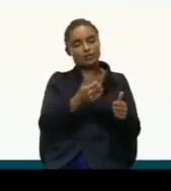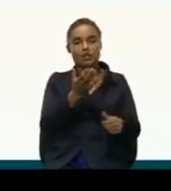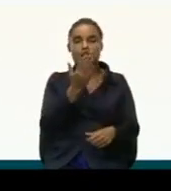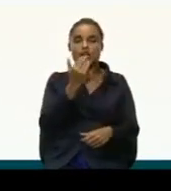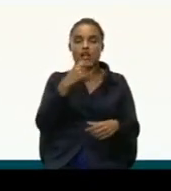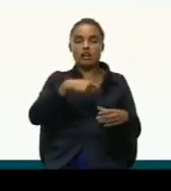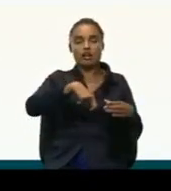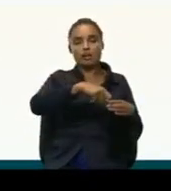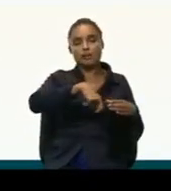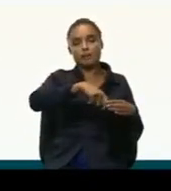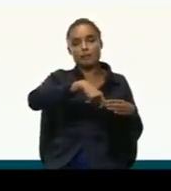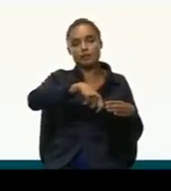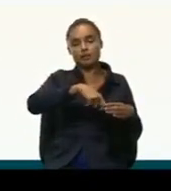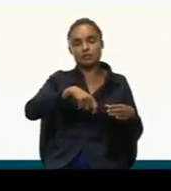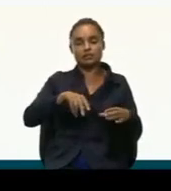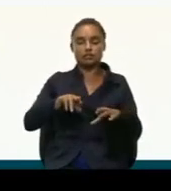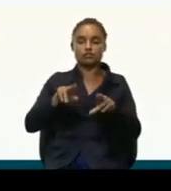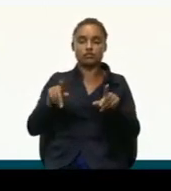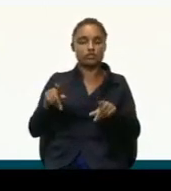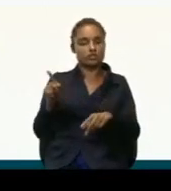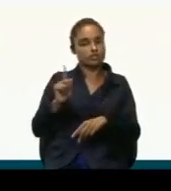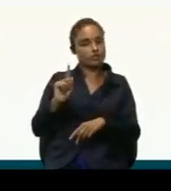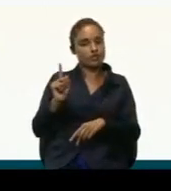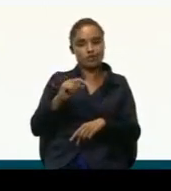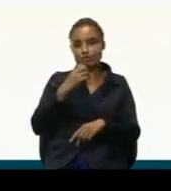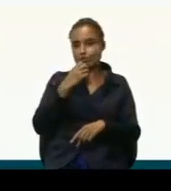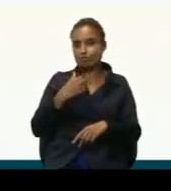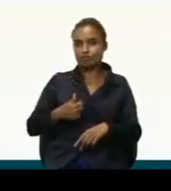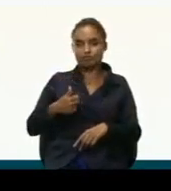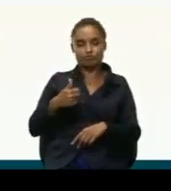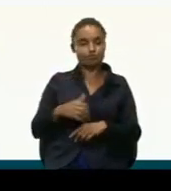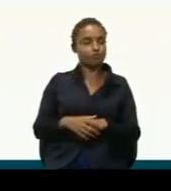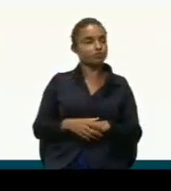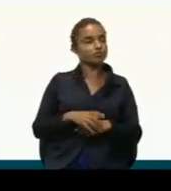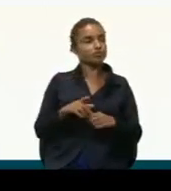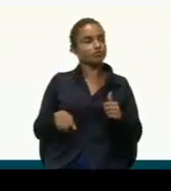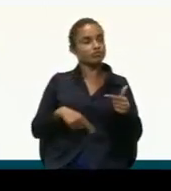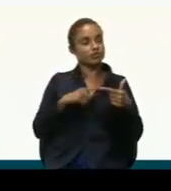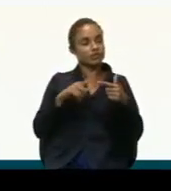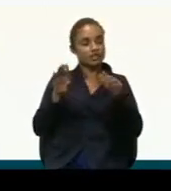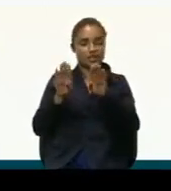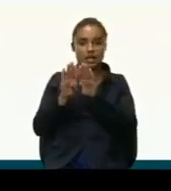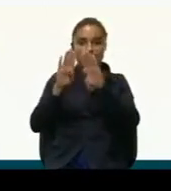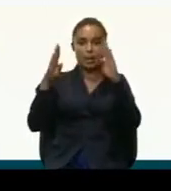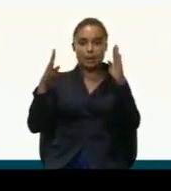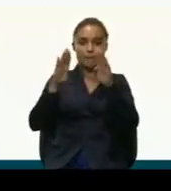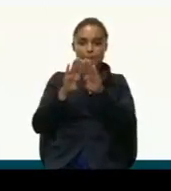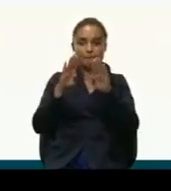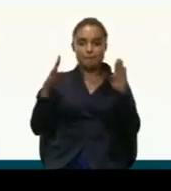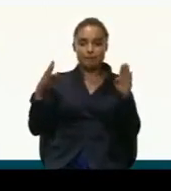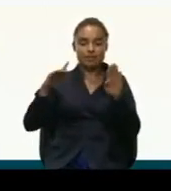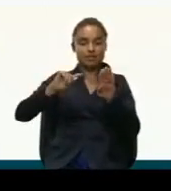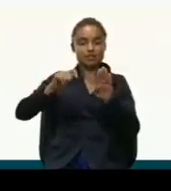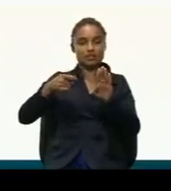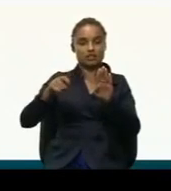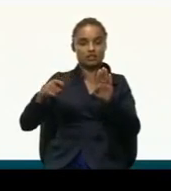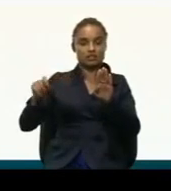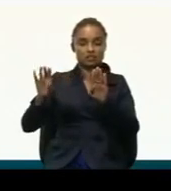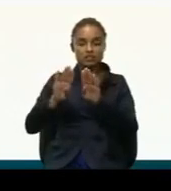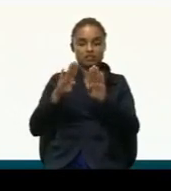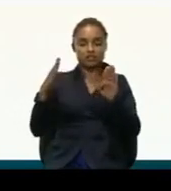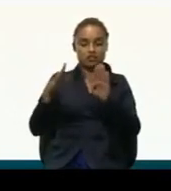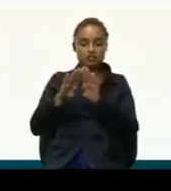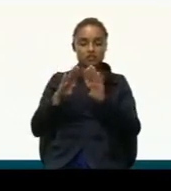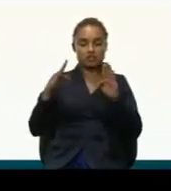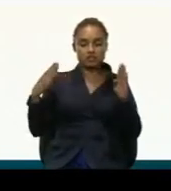próximo, né, do local às refeições, tá bom? Armários individuais dotados de fechadura ou dispositivo